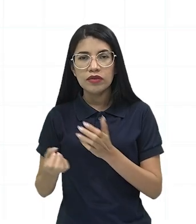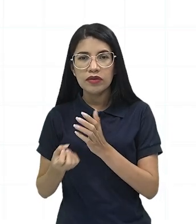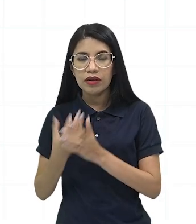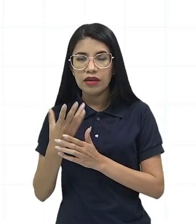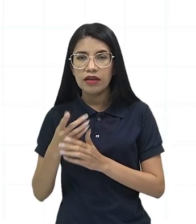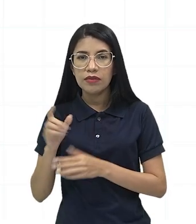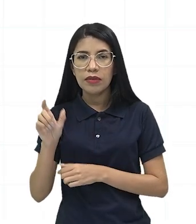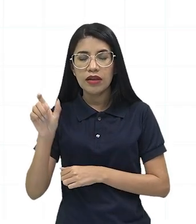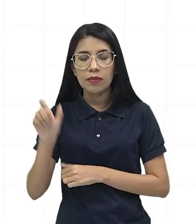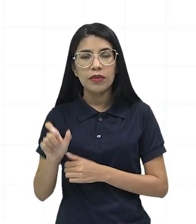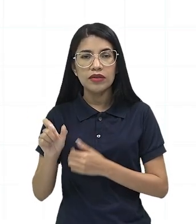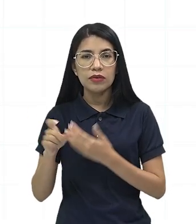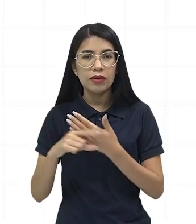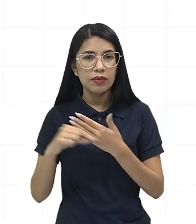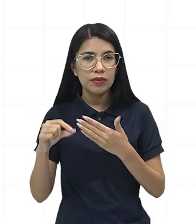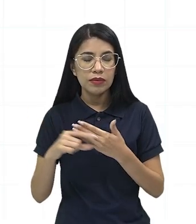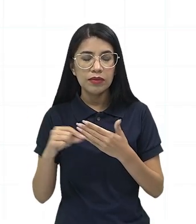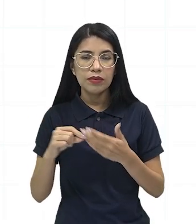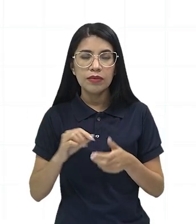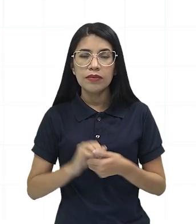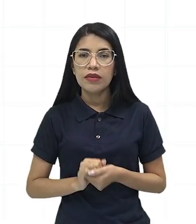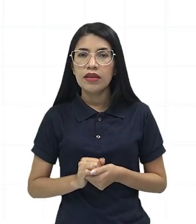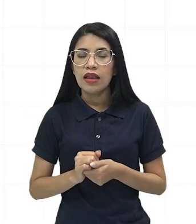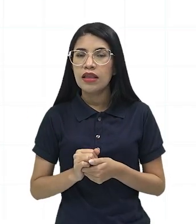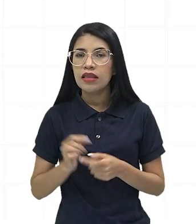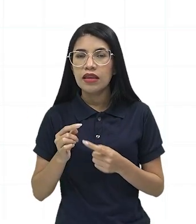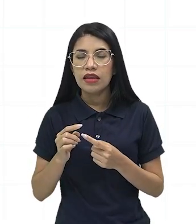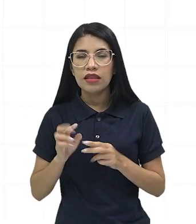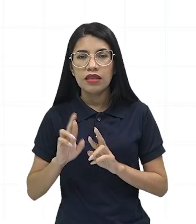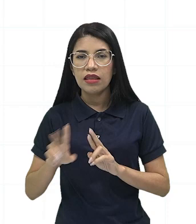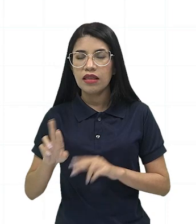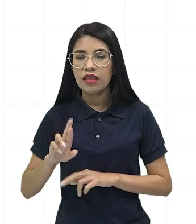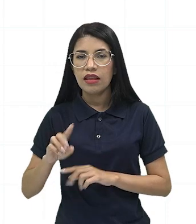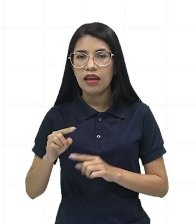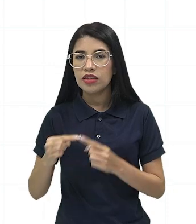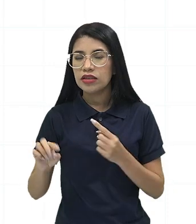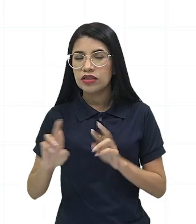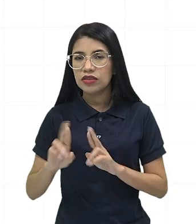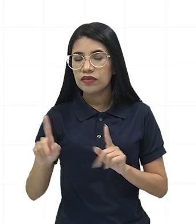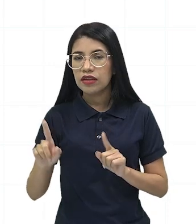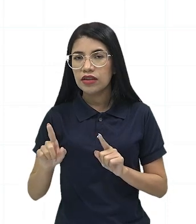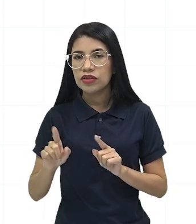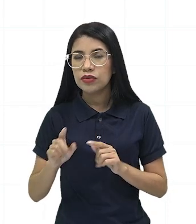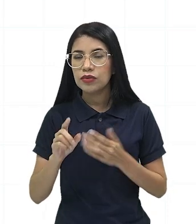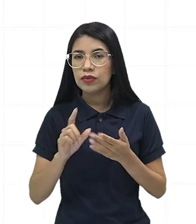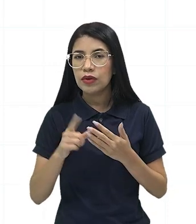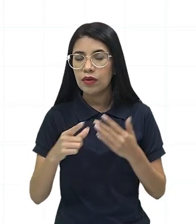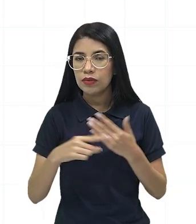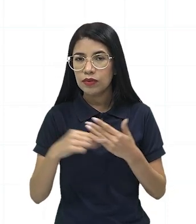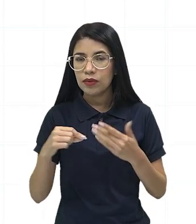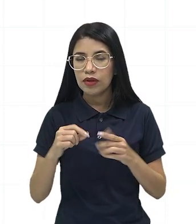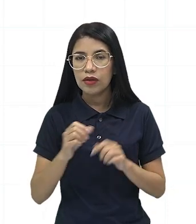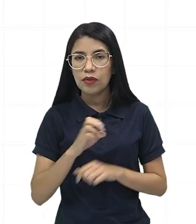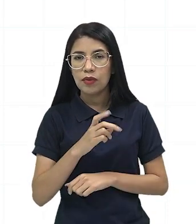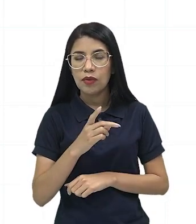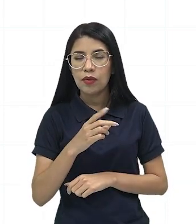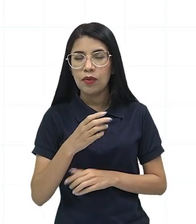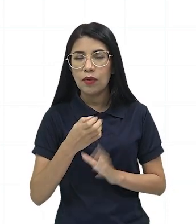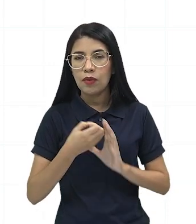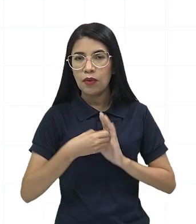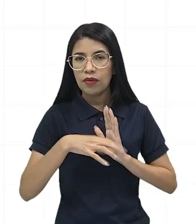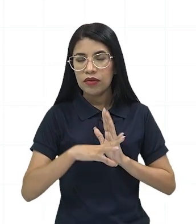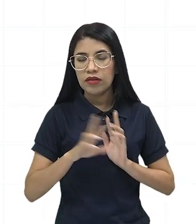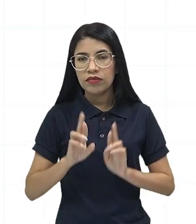ser confundido com o próprio poeta. Então a gente tem ali na Cantiga de Amigo, falei para vocês, essa estrutura que é um eu lírico feminino, é como se fosse